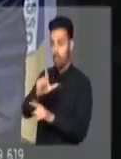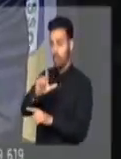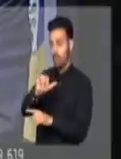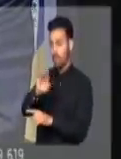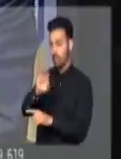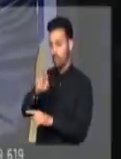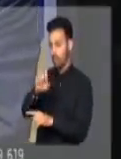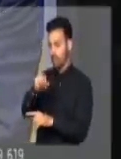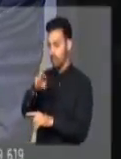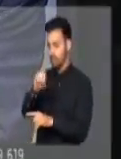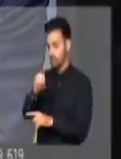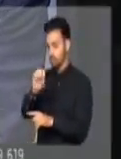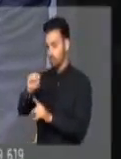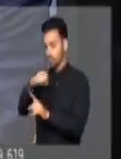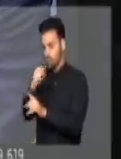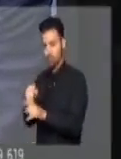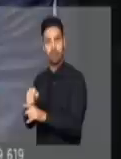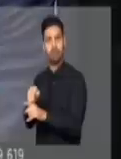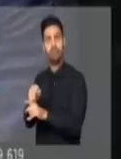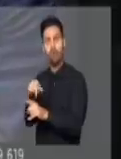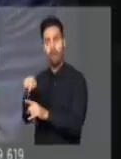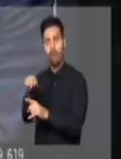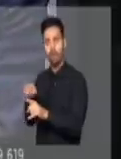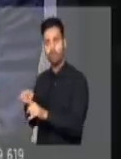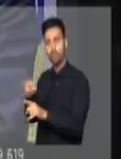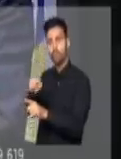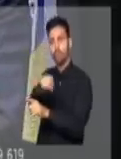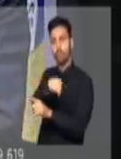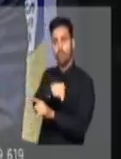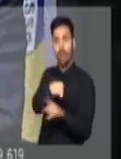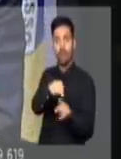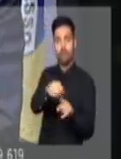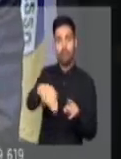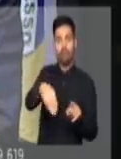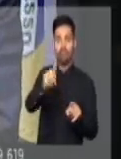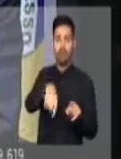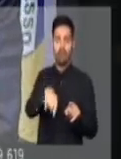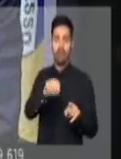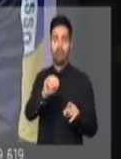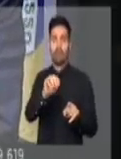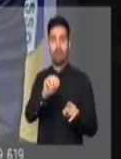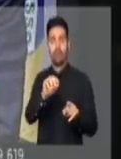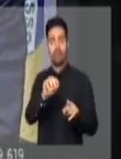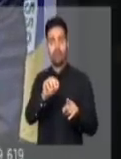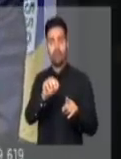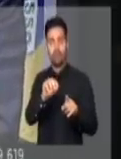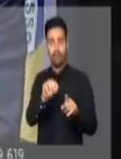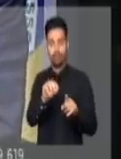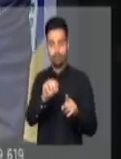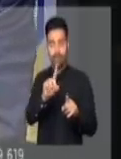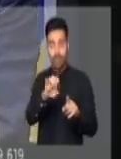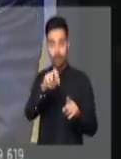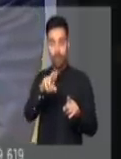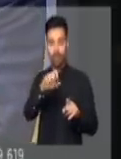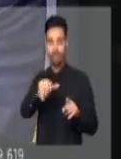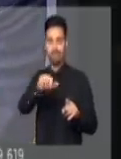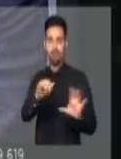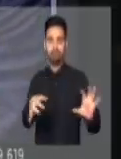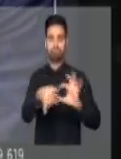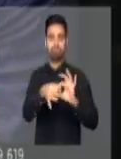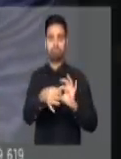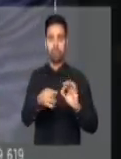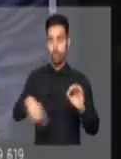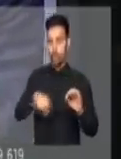o nosso republicanismo moderno e progressista. O estabelecimento de nossos parâmetros de ação política,